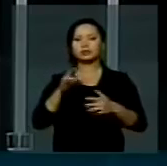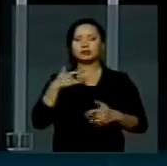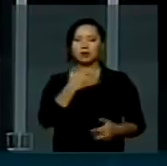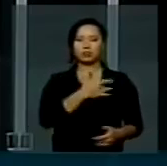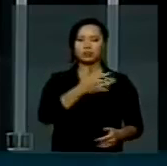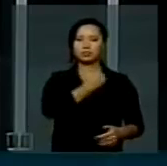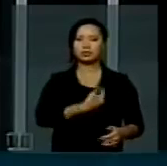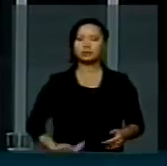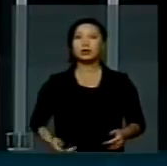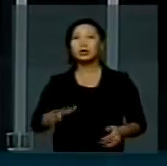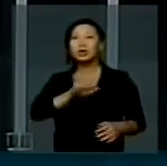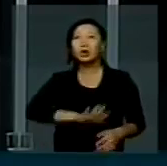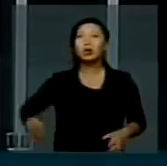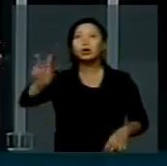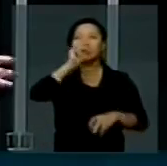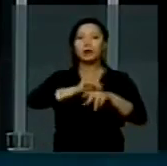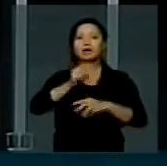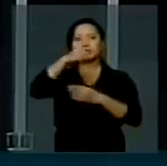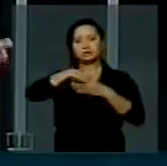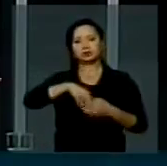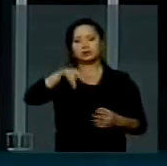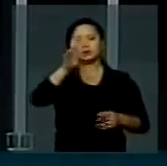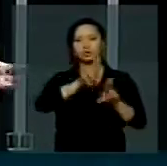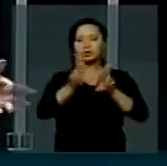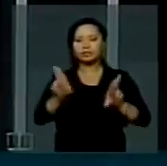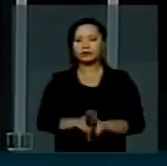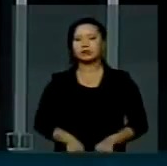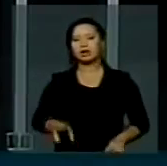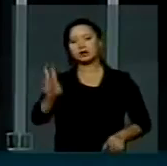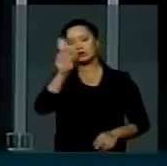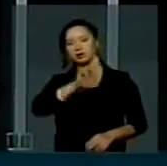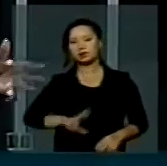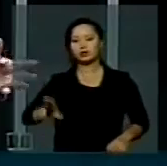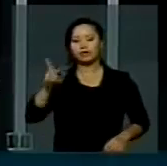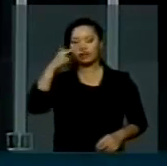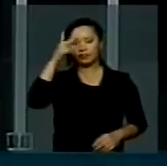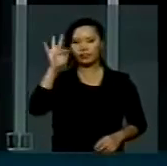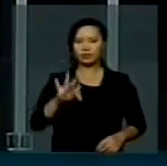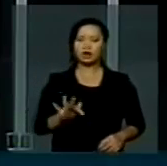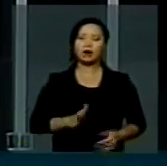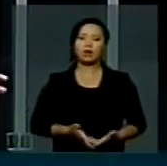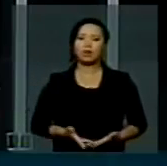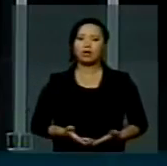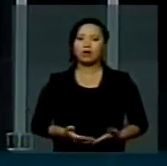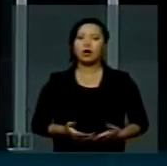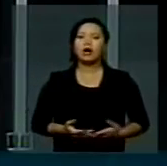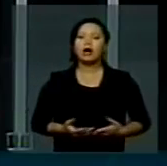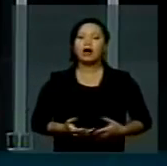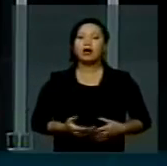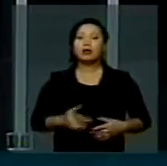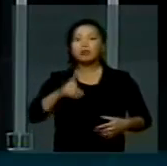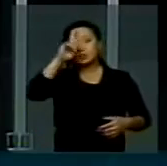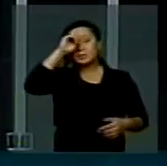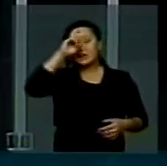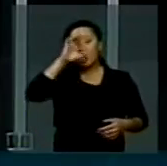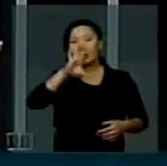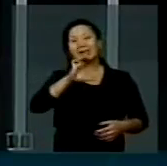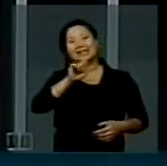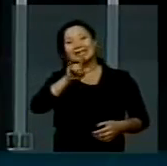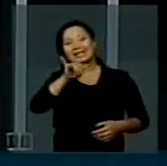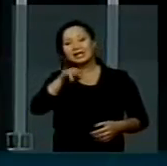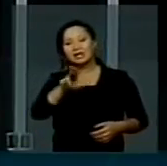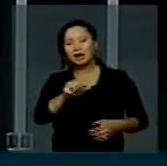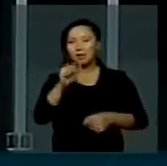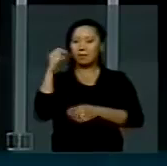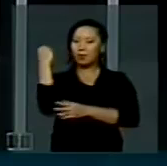país nas universidades federais. Nós não podemos paralisar um trabalho valiosíssimo como o Hospital de Clínicas de Porto Alegre, que é, sem